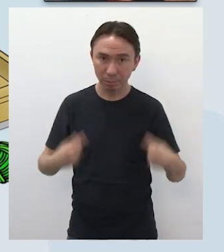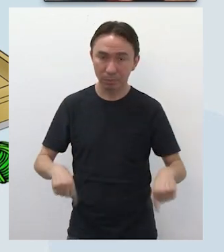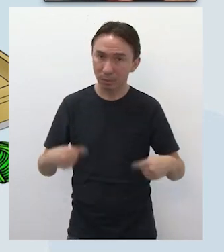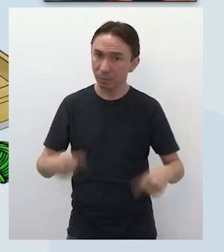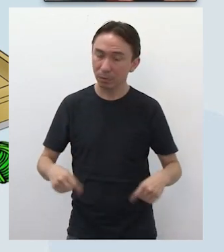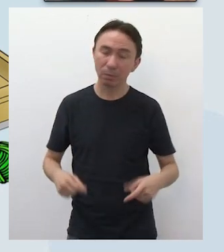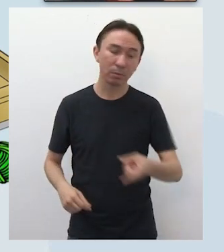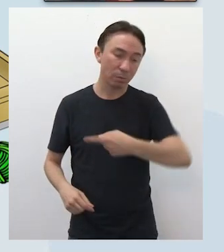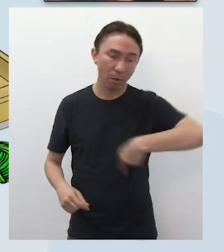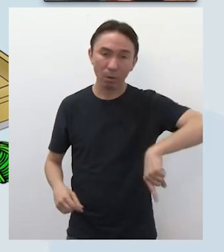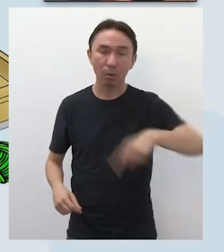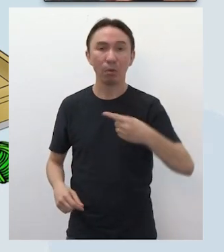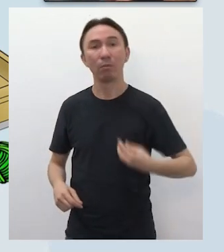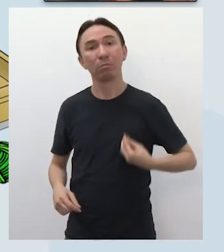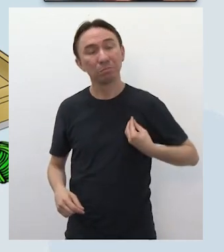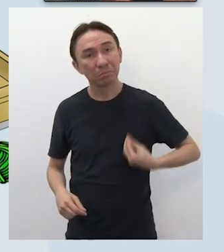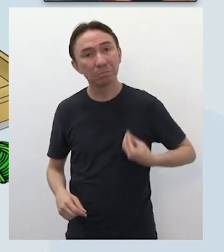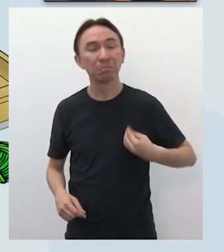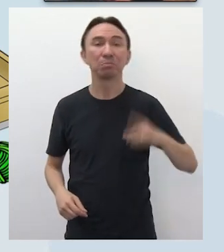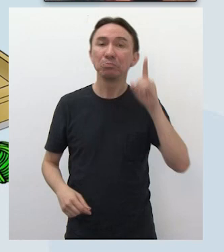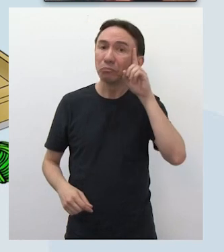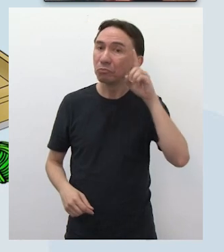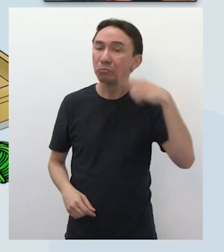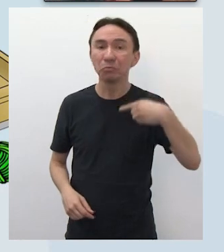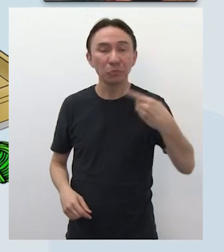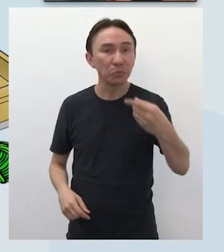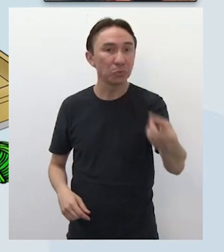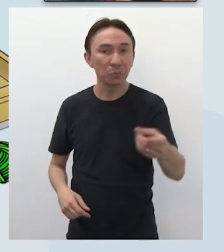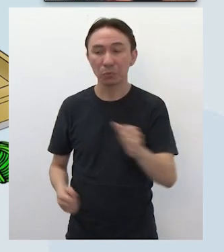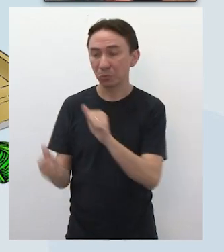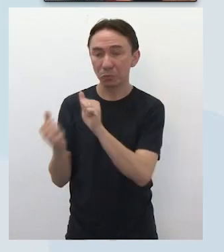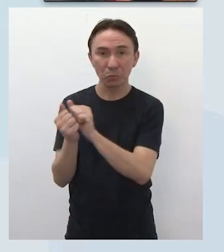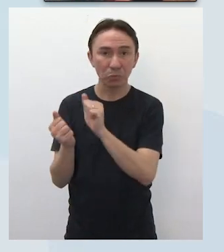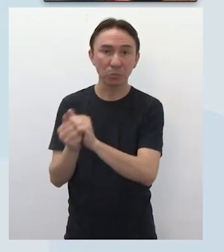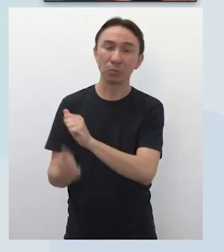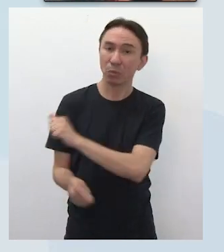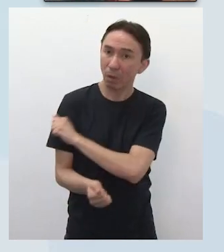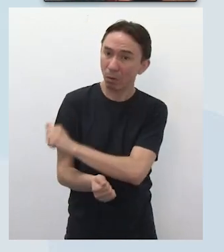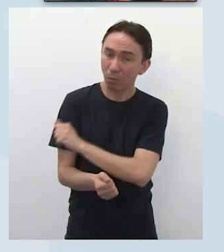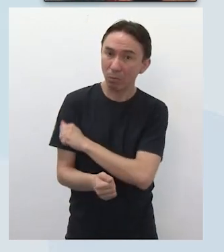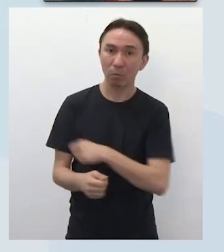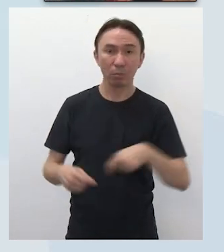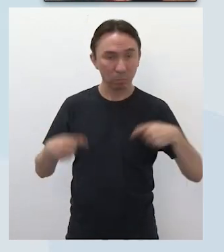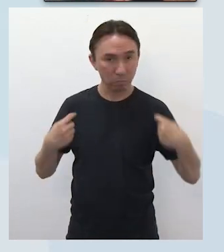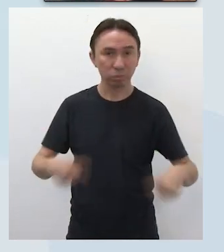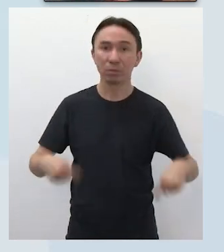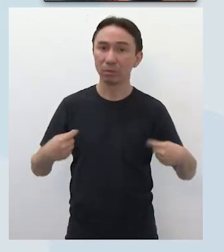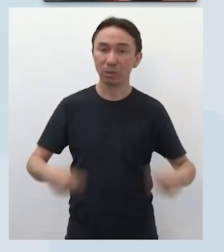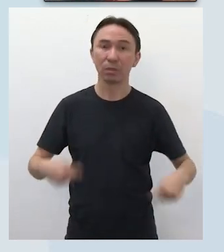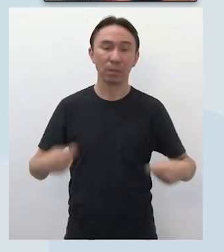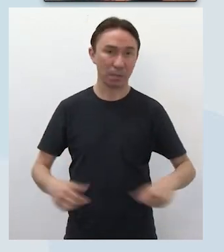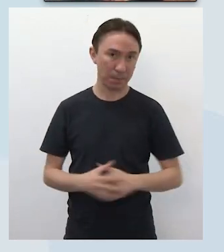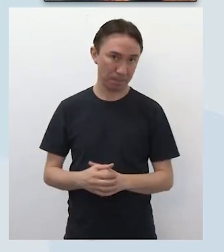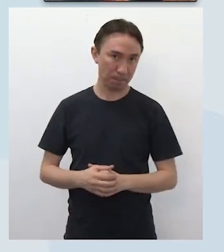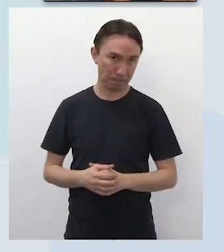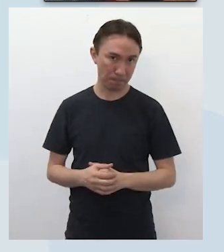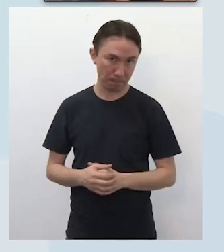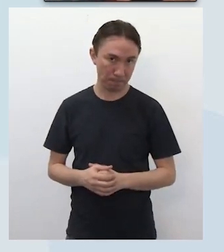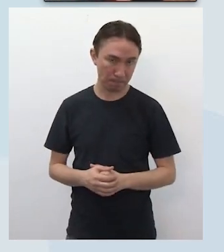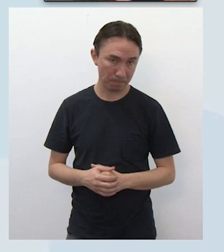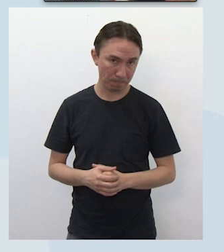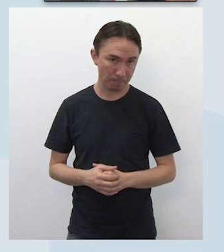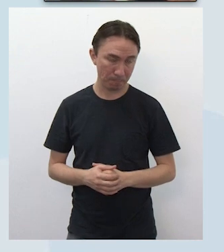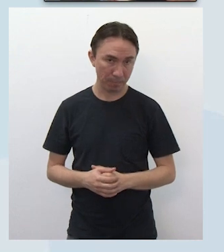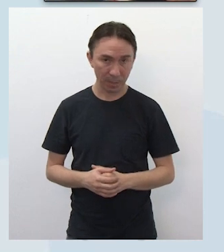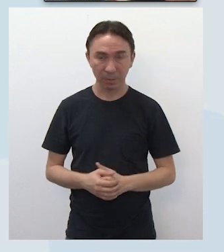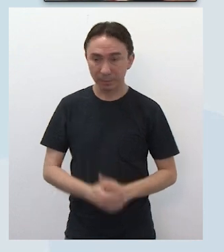dia a dia, na nossa forma de trabalhar com os nossos alunos, né? Então, assim, a lógica da aplicação do